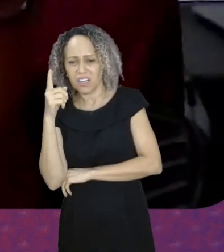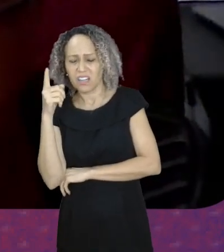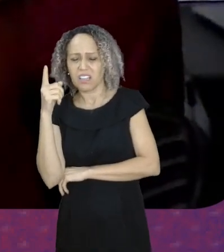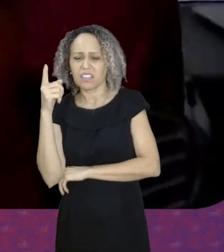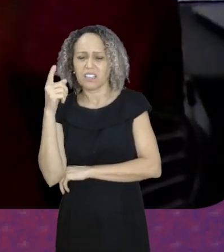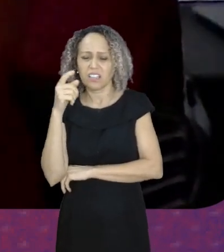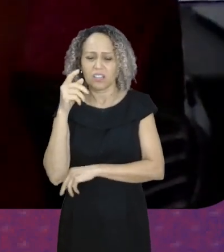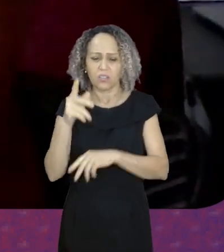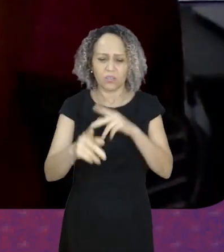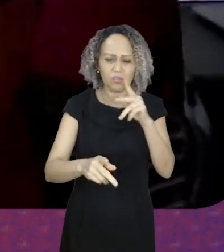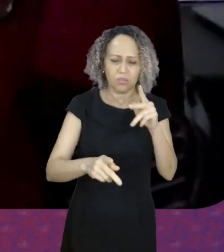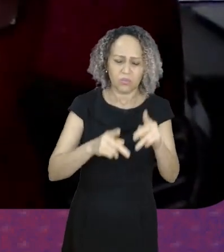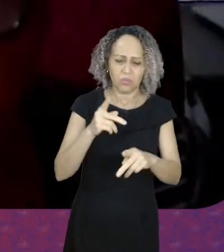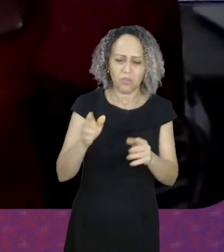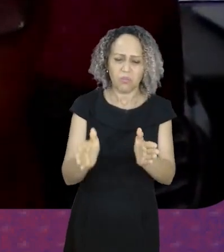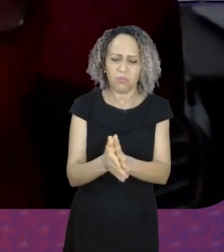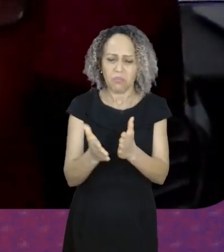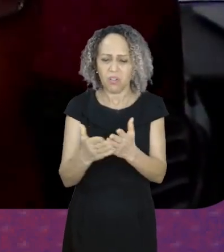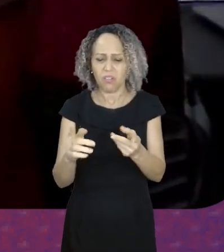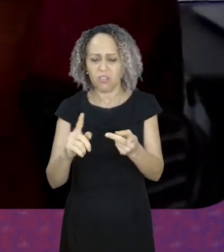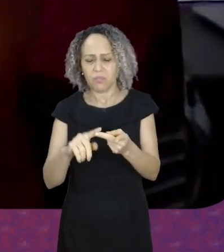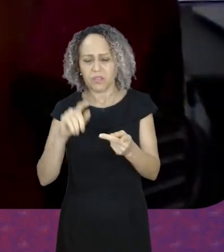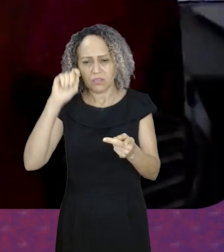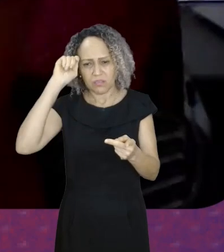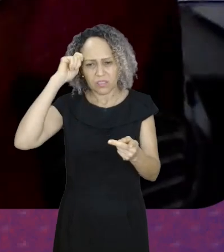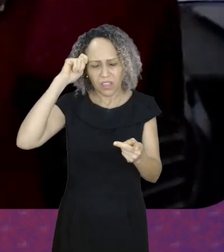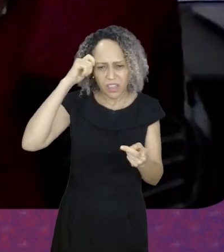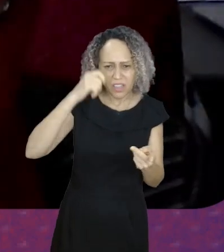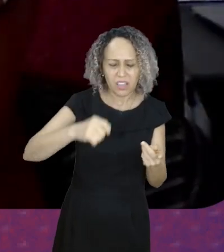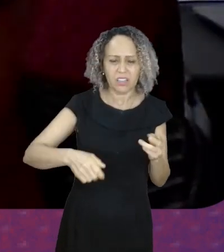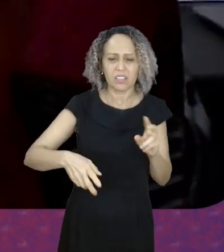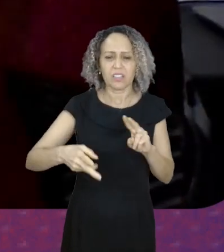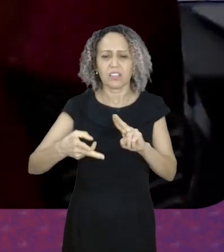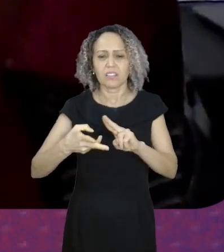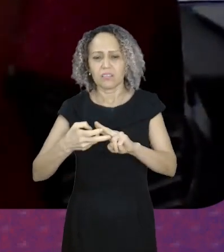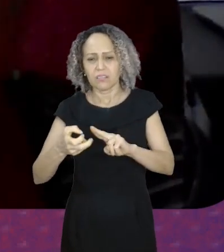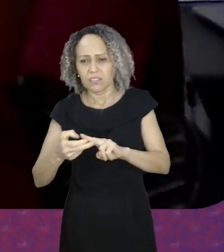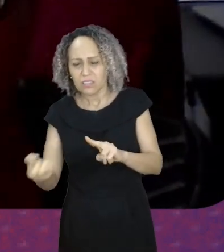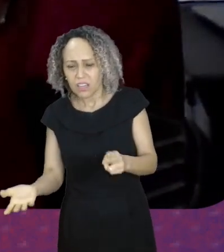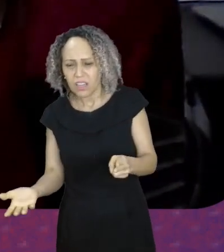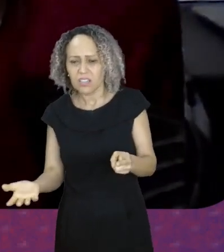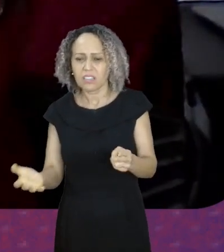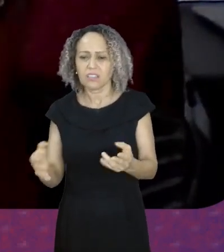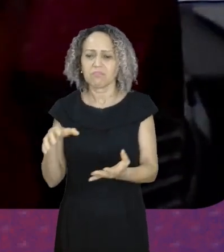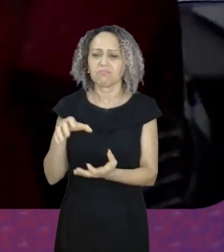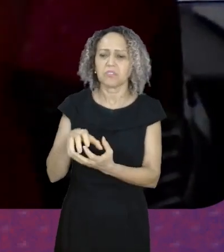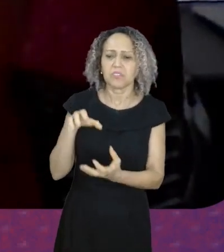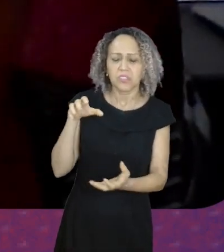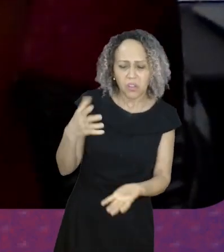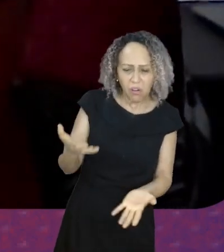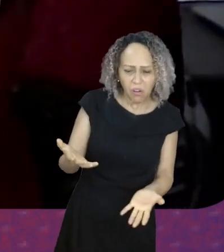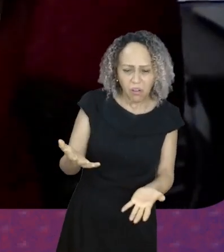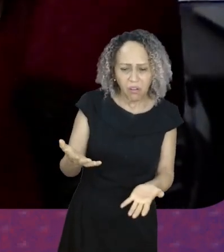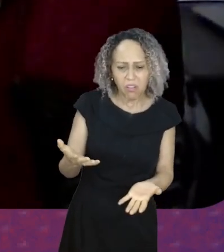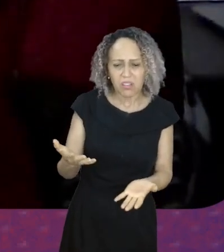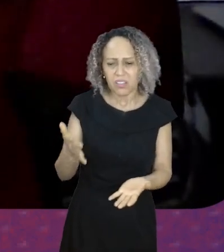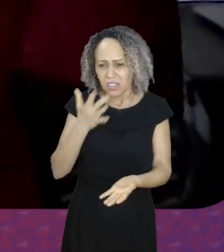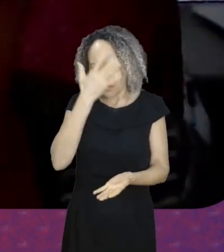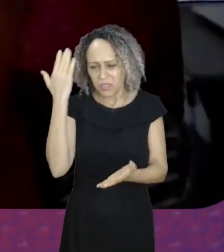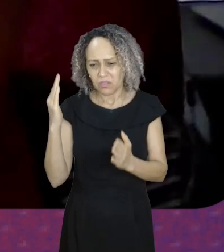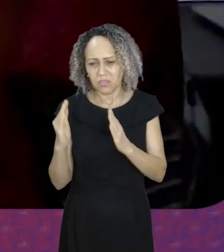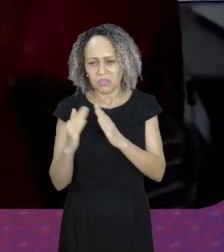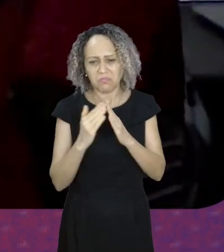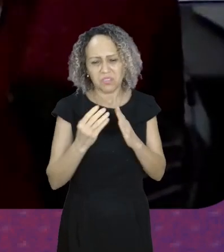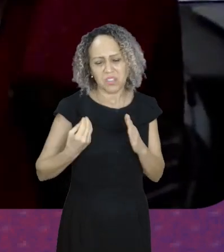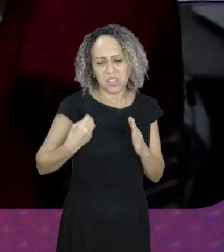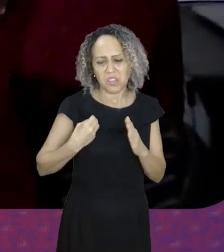pobres, dos negros, dos indígenas, dos idosos, dos moradores de